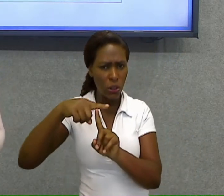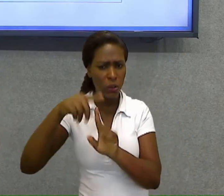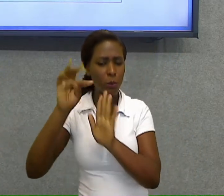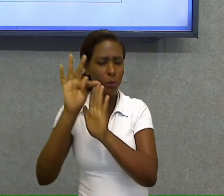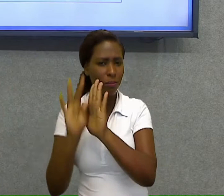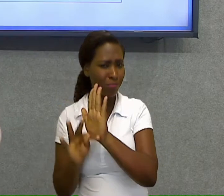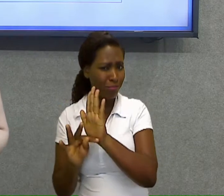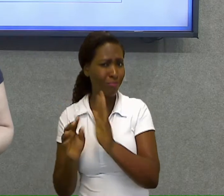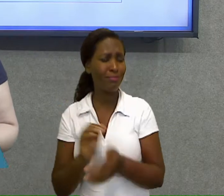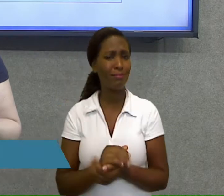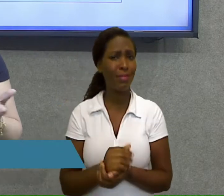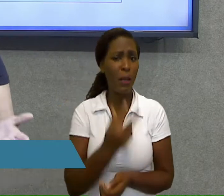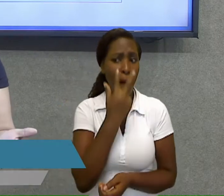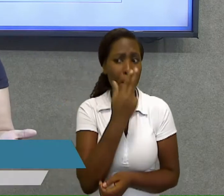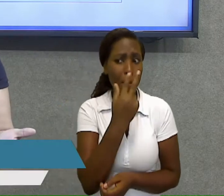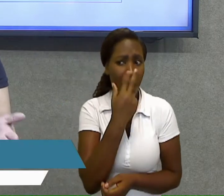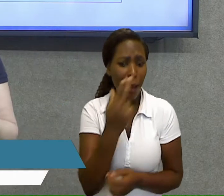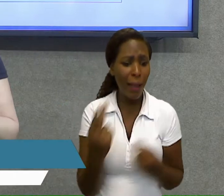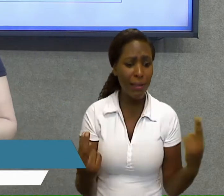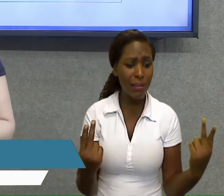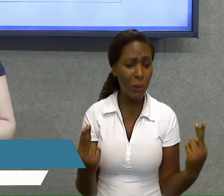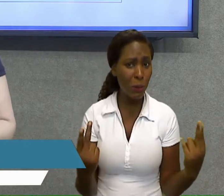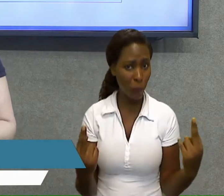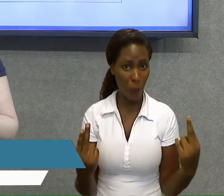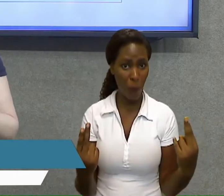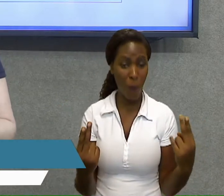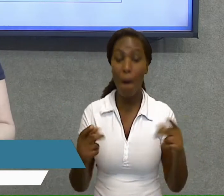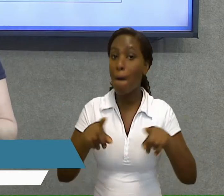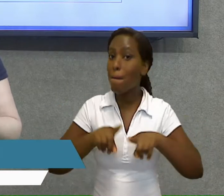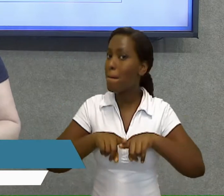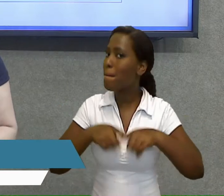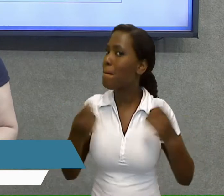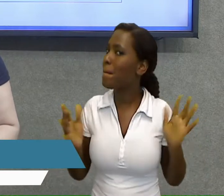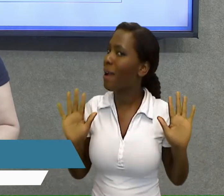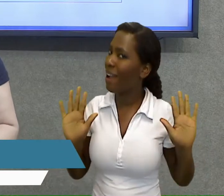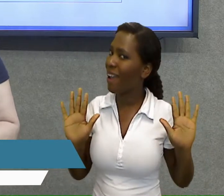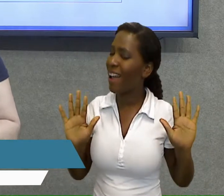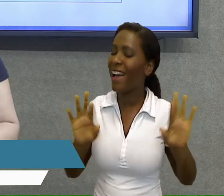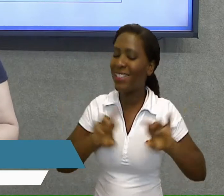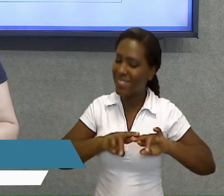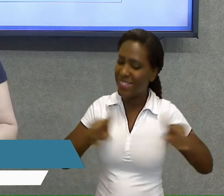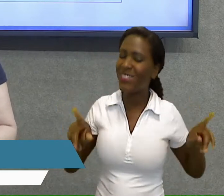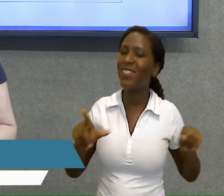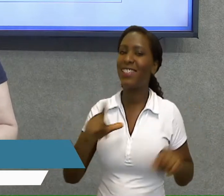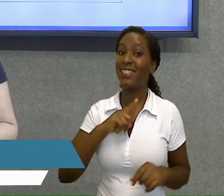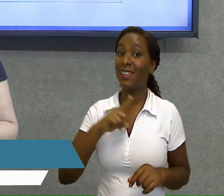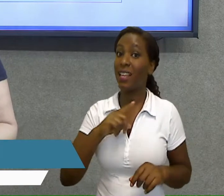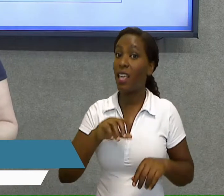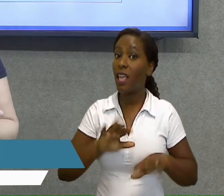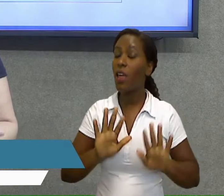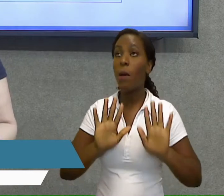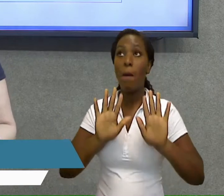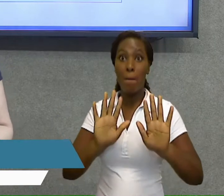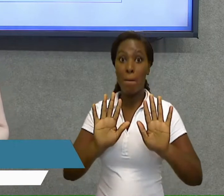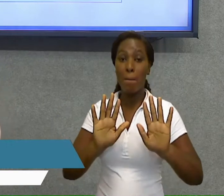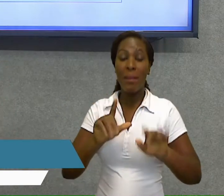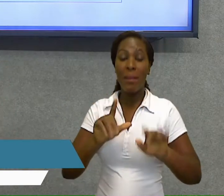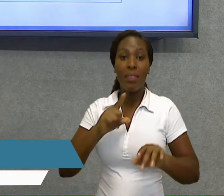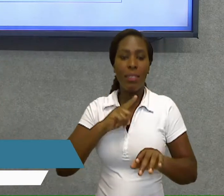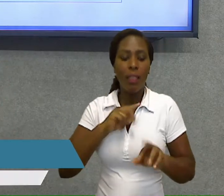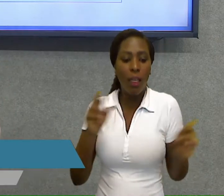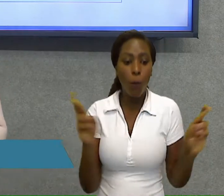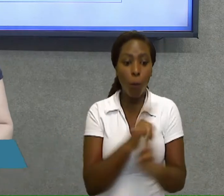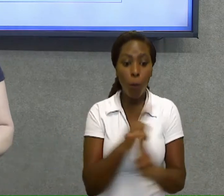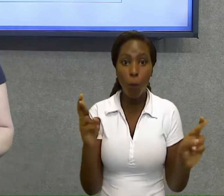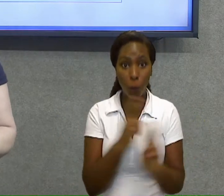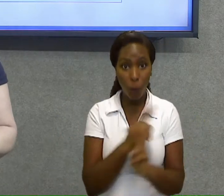a mesma coisa, tipos e gêneros são diferentes. Contudo, estão ligados. E